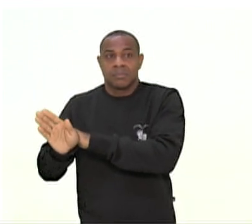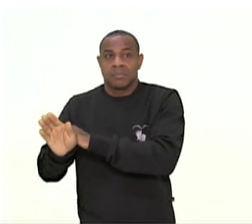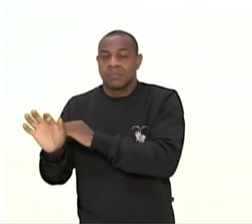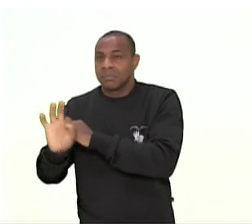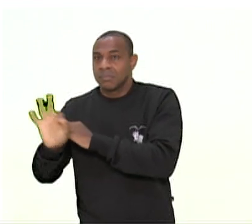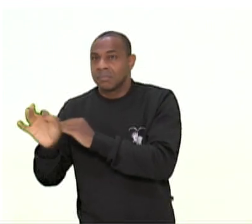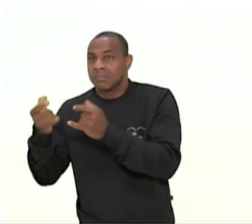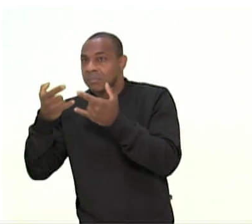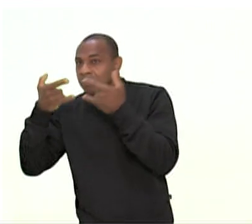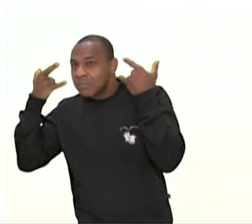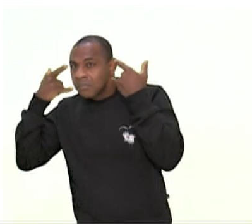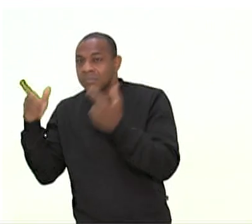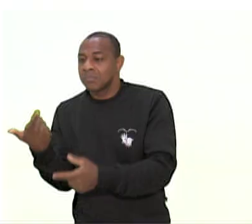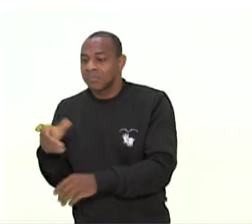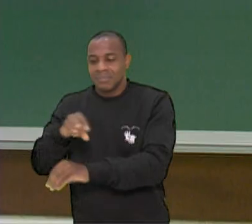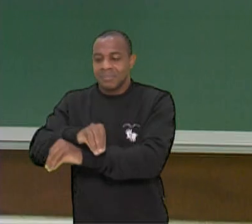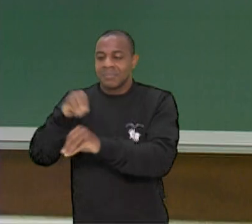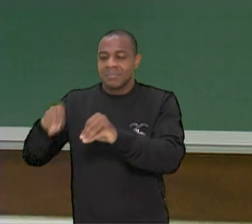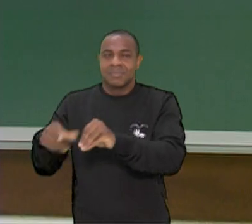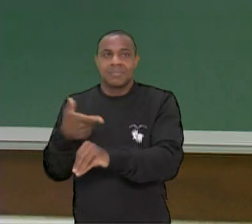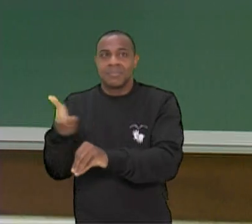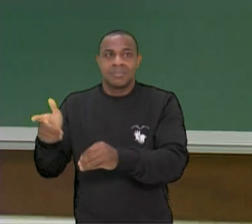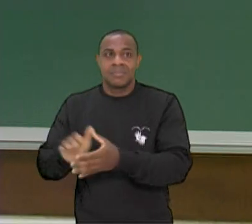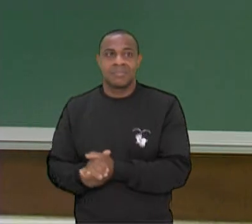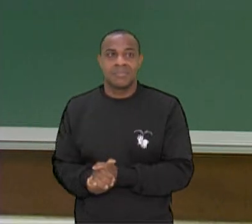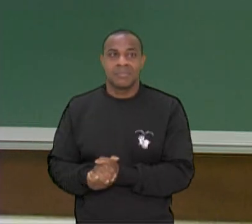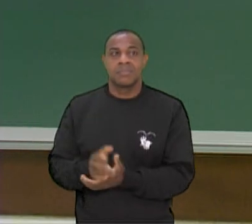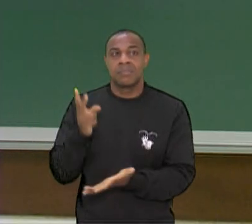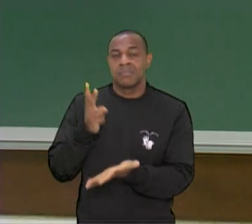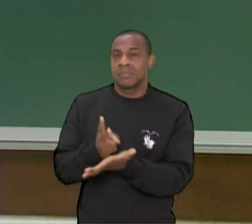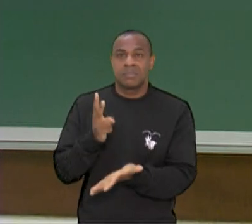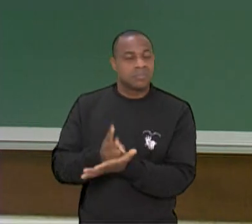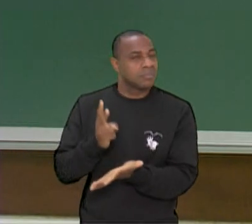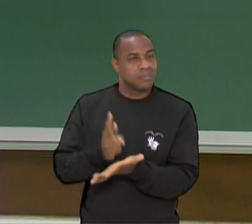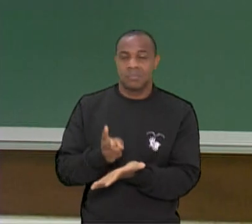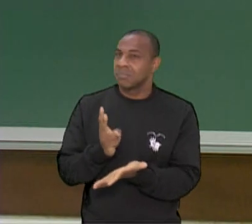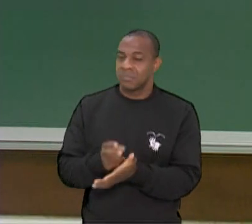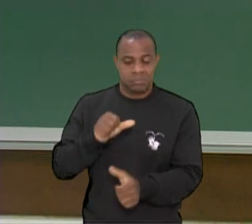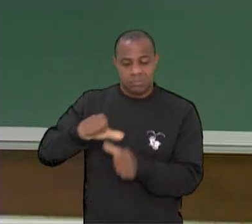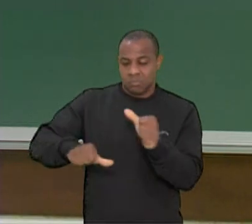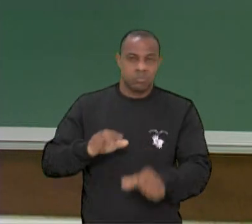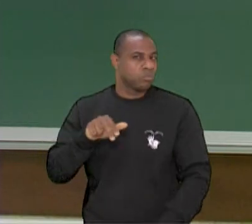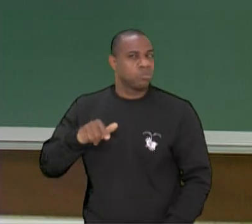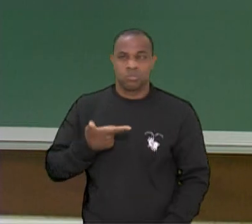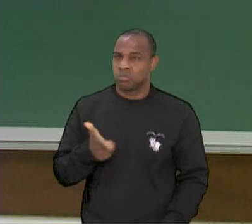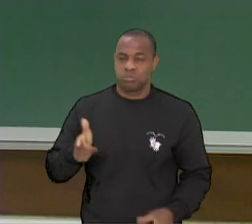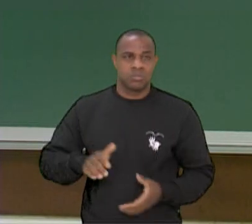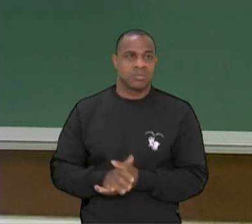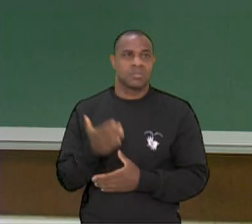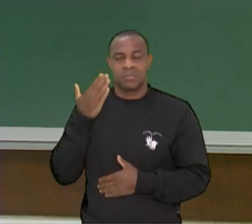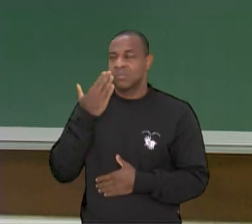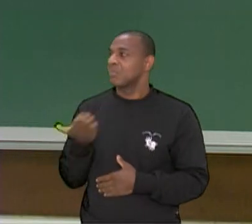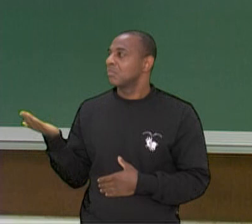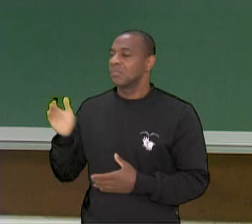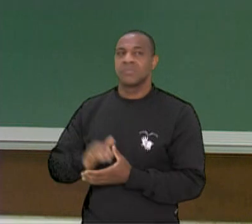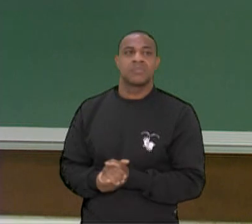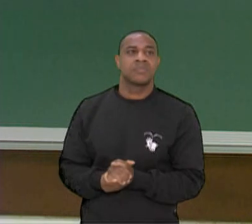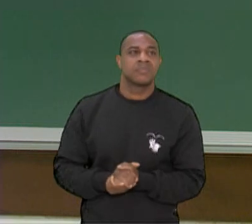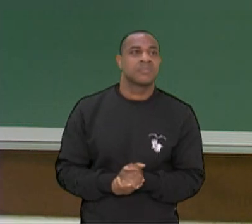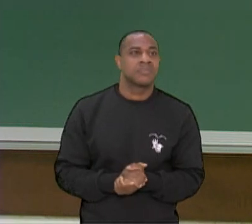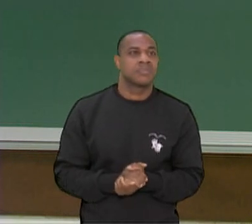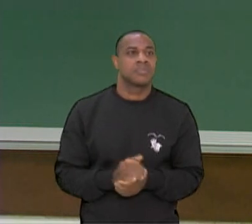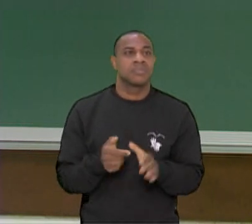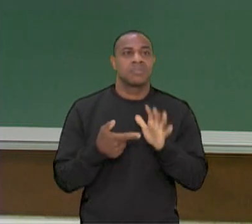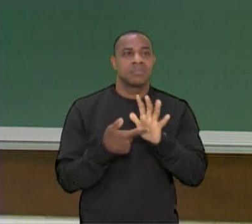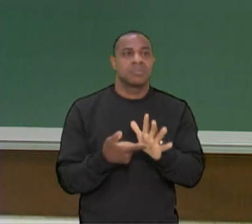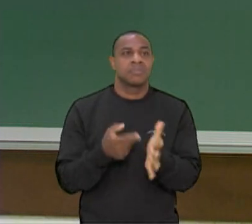máscara. Não temos mais o artigo, então ela permanece invariável. Fechou? A expressão